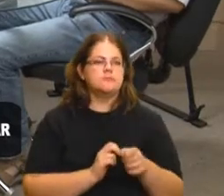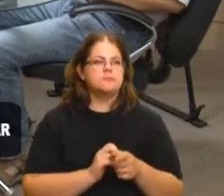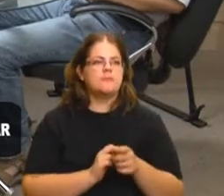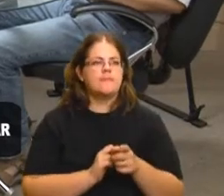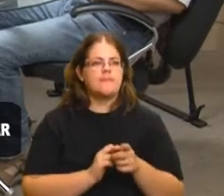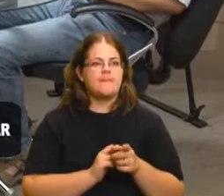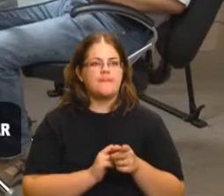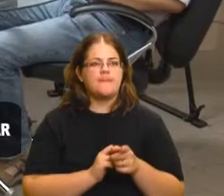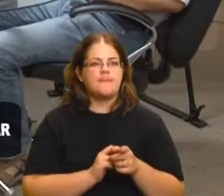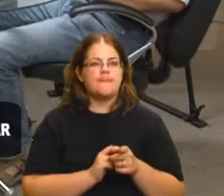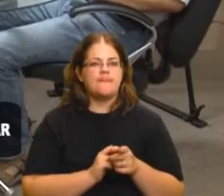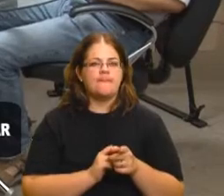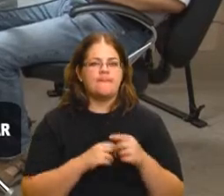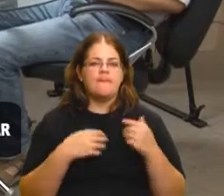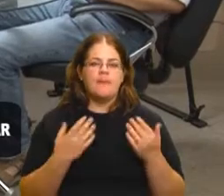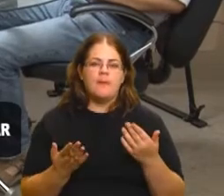com...